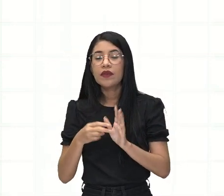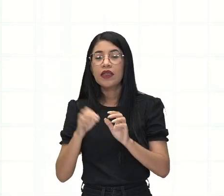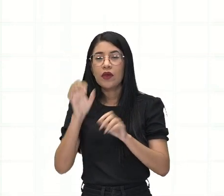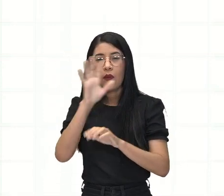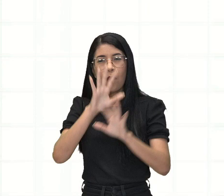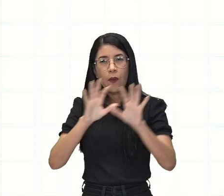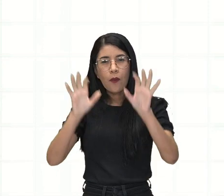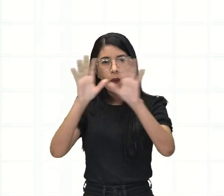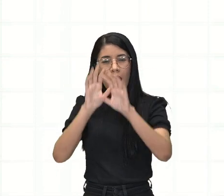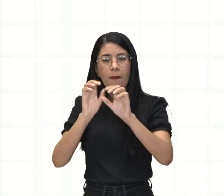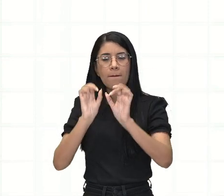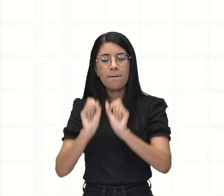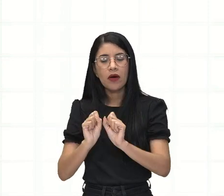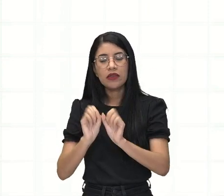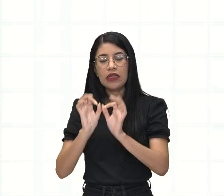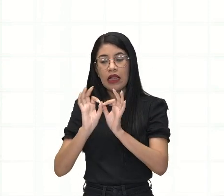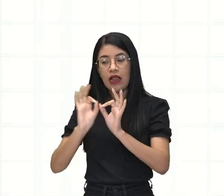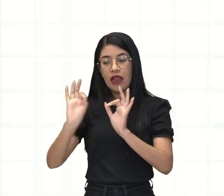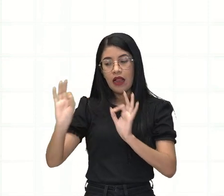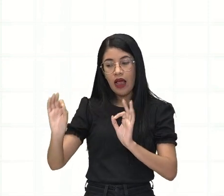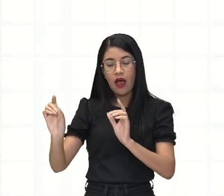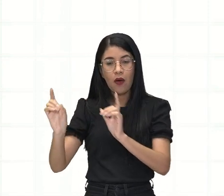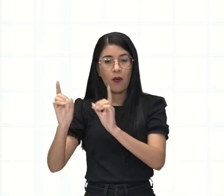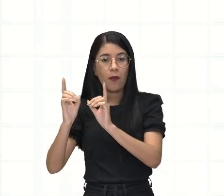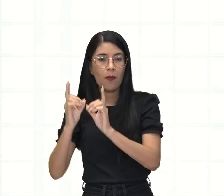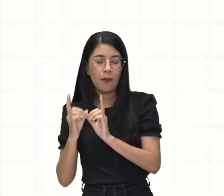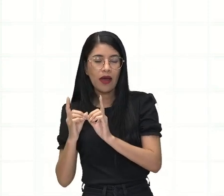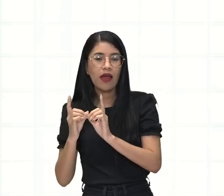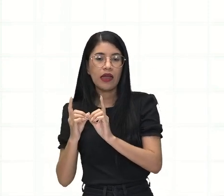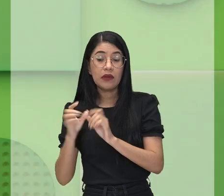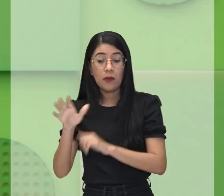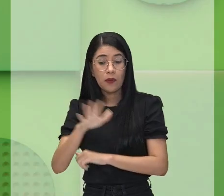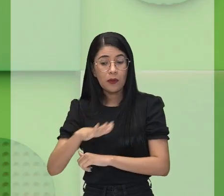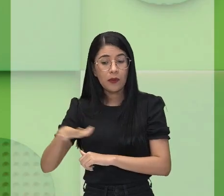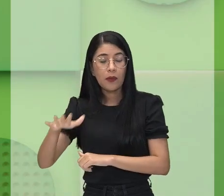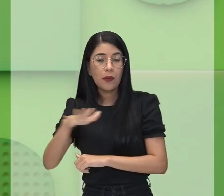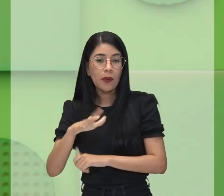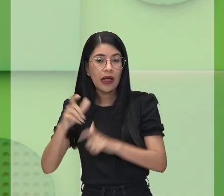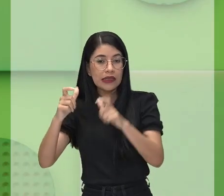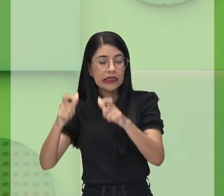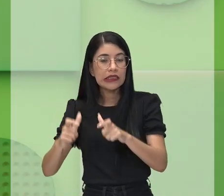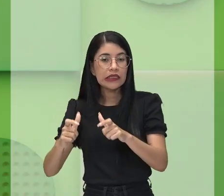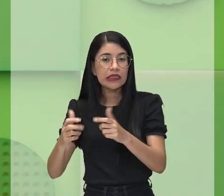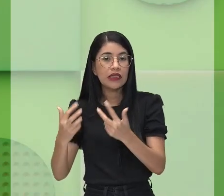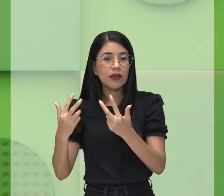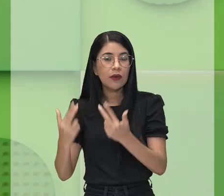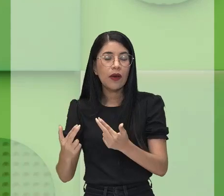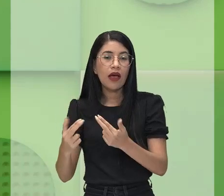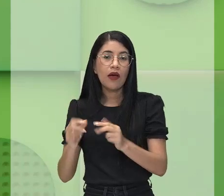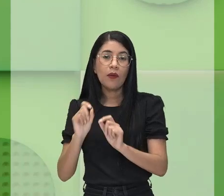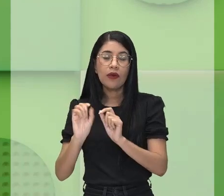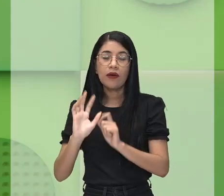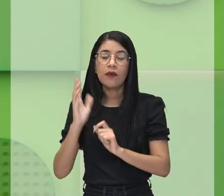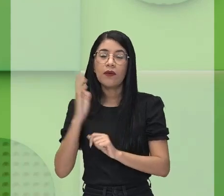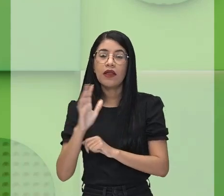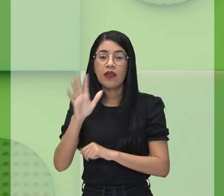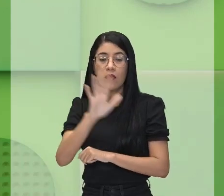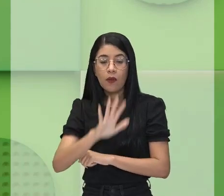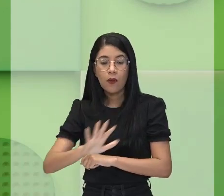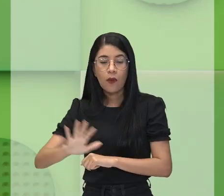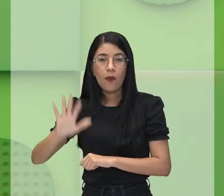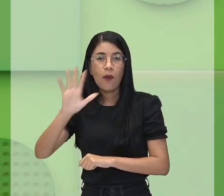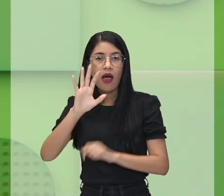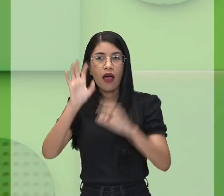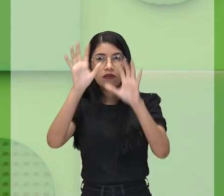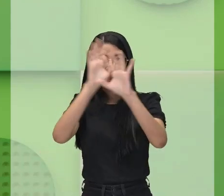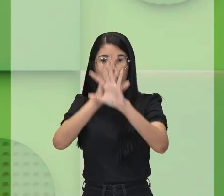próximas ou distantes, mas o fato de estar no mesmo ambiente é que vai fazer com que o ar daquela região, por